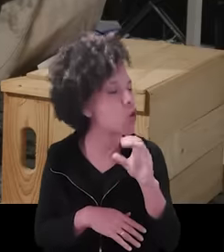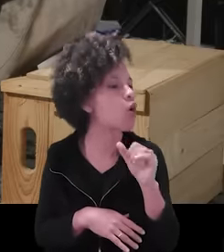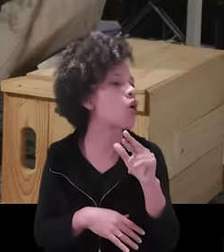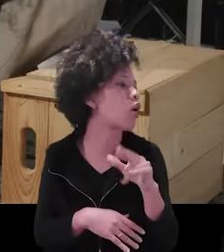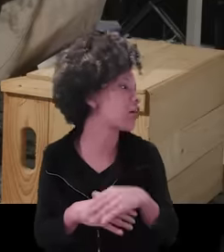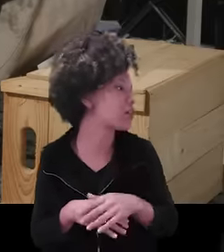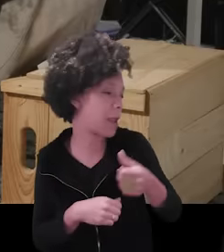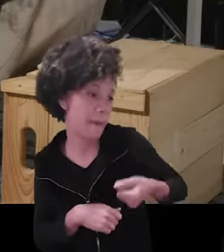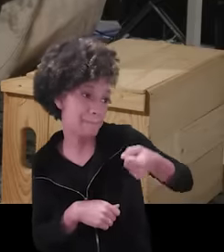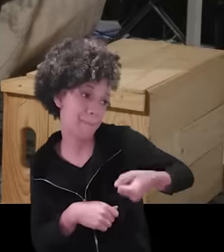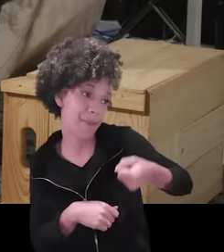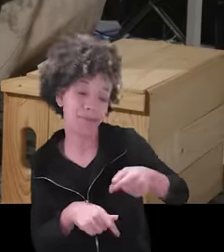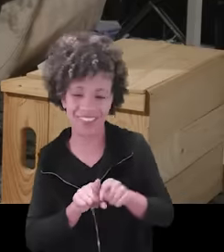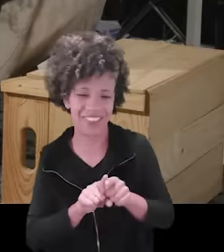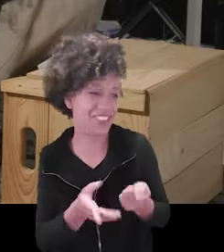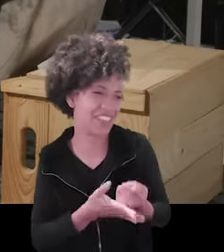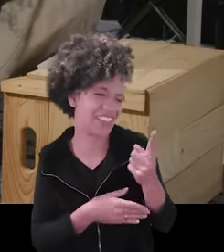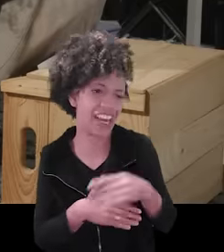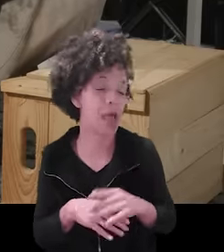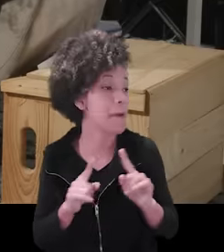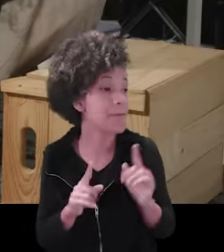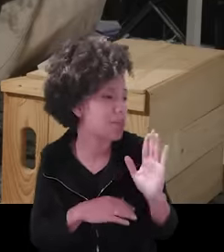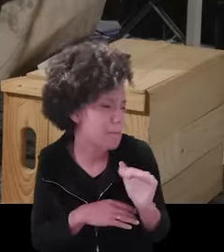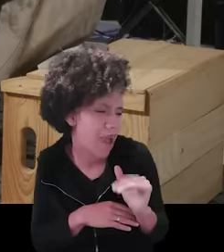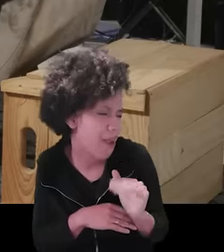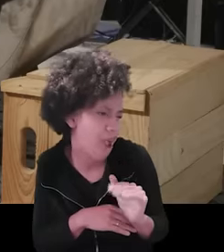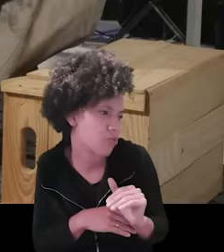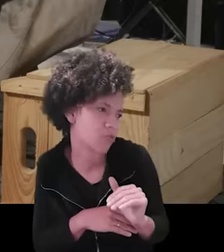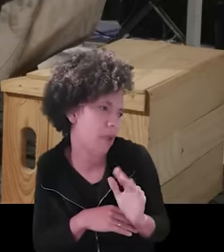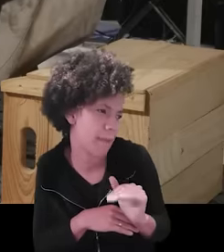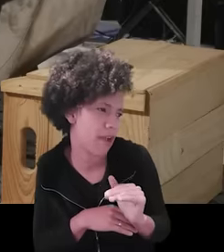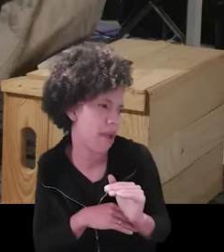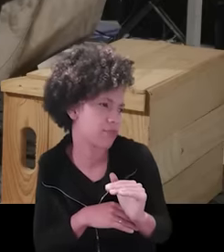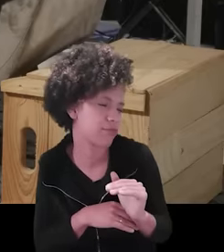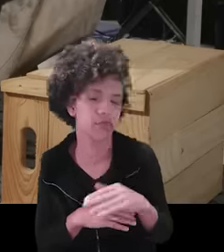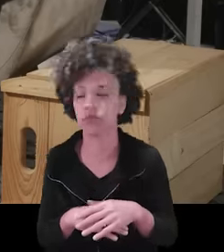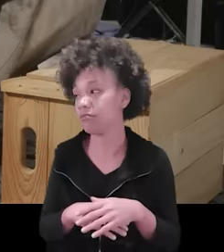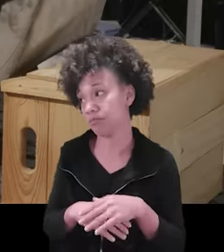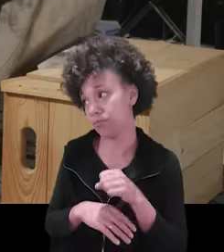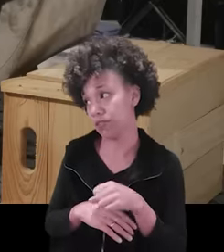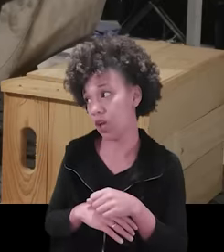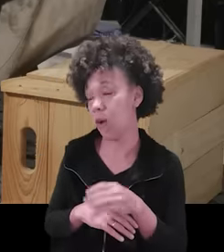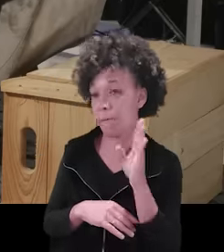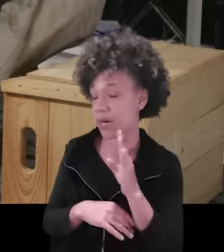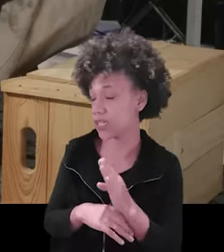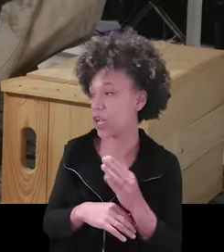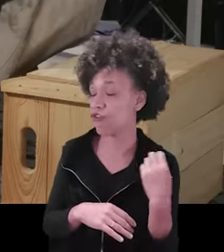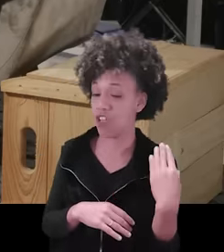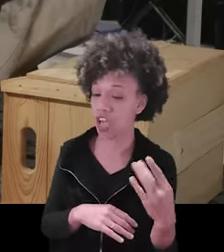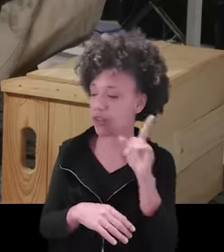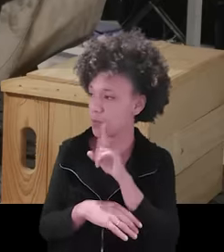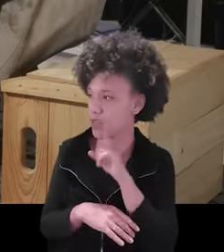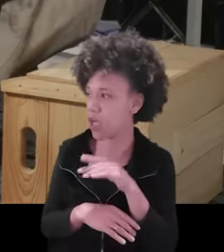Kors a minha bolsinha fusível e é muito mais barato né todo você vê o brasileiro